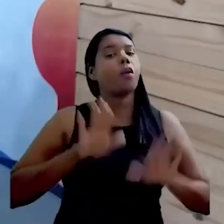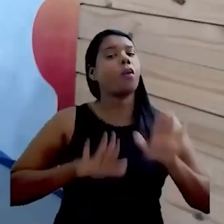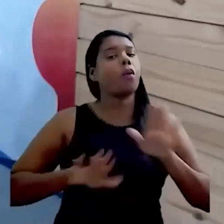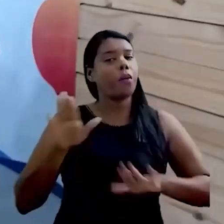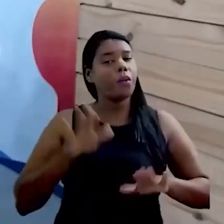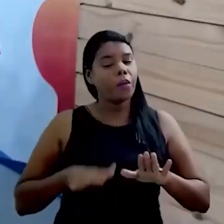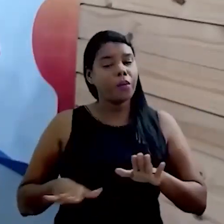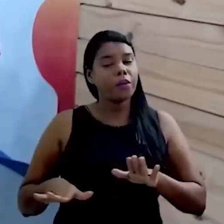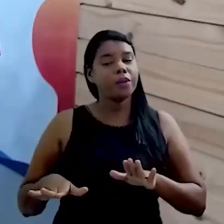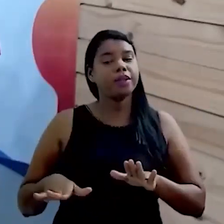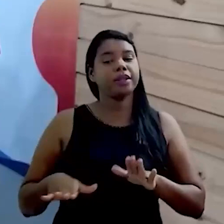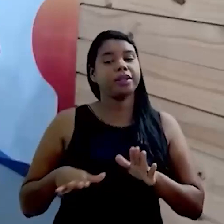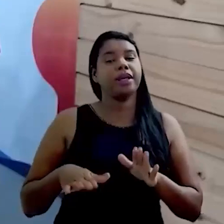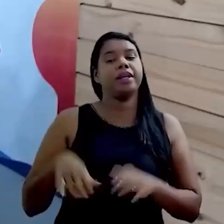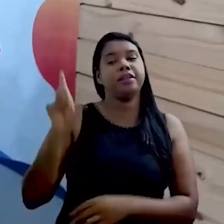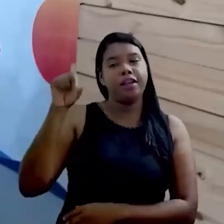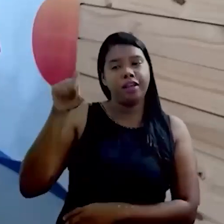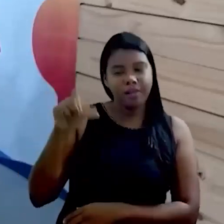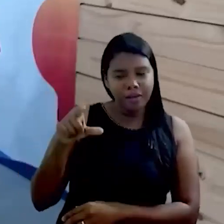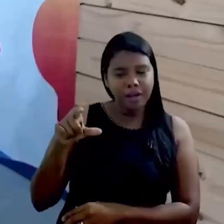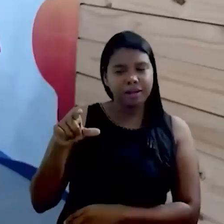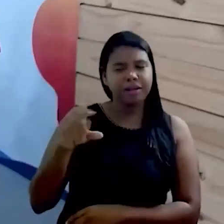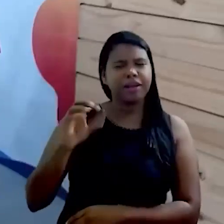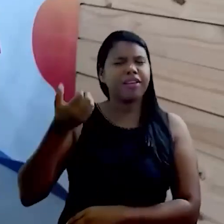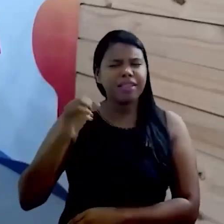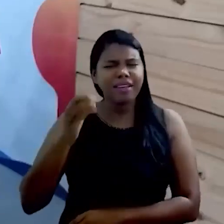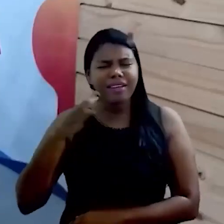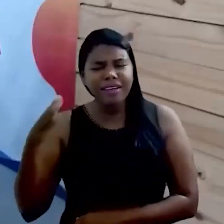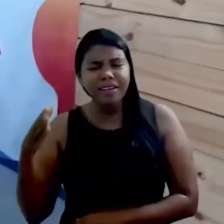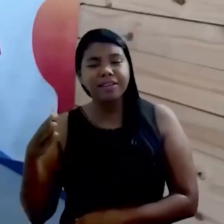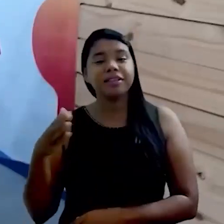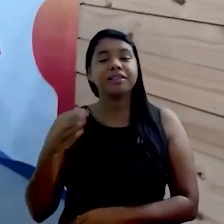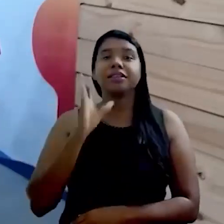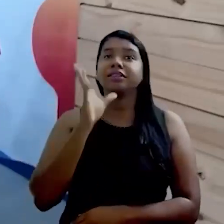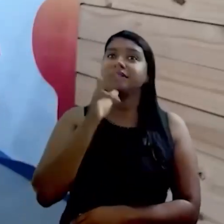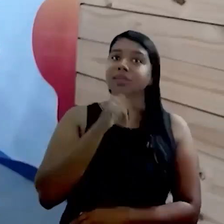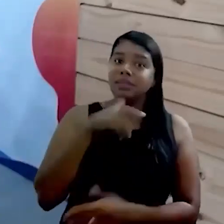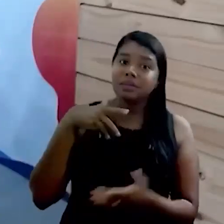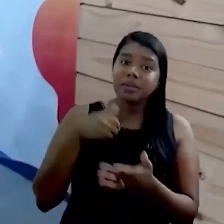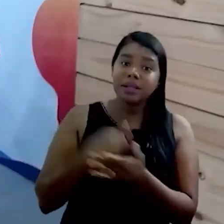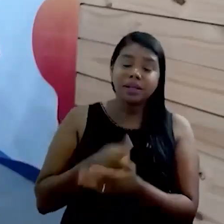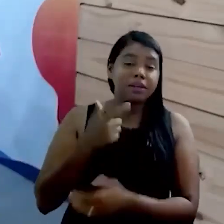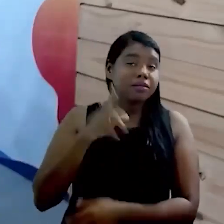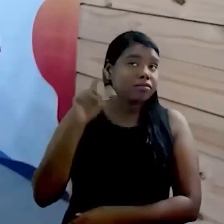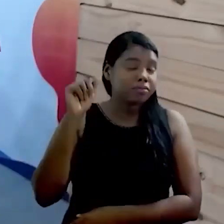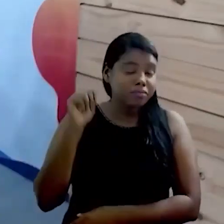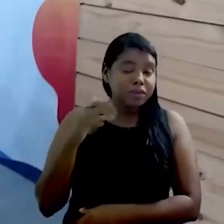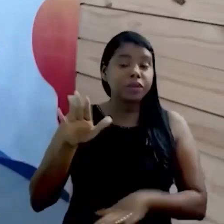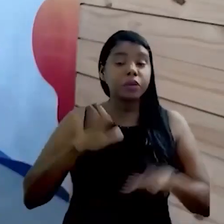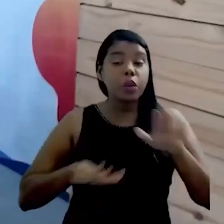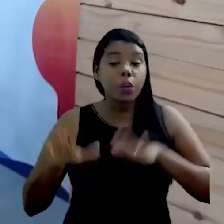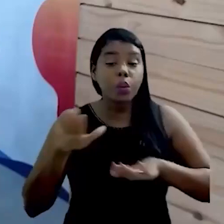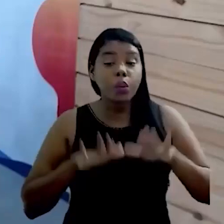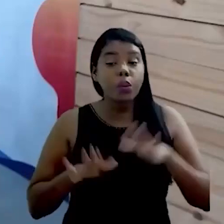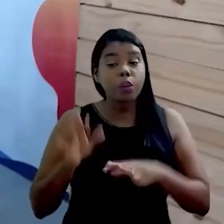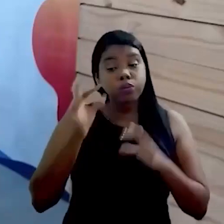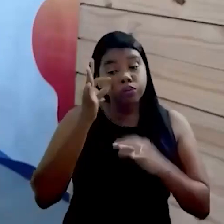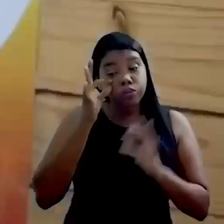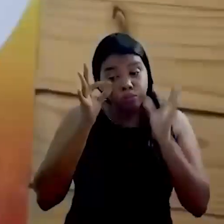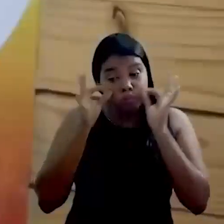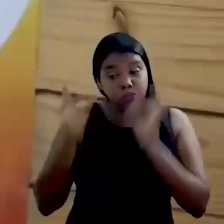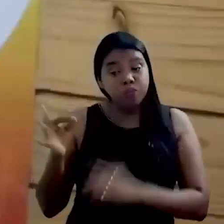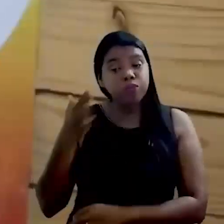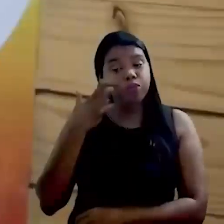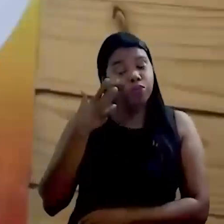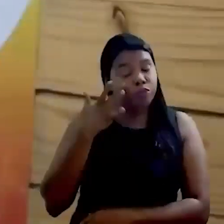é legal sim, se você souber fazer, né? O parcelamento. Exatamente. E aí a gente tem que ter esse cuidado porque a gente quer consumir. A gente quer voltar